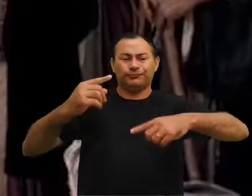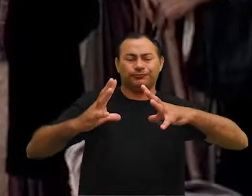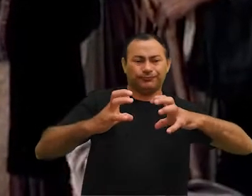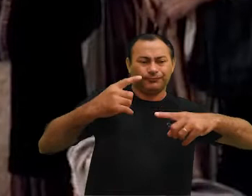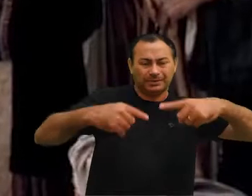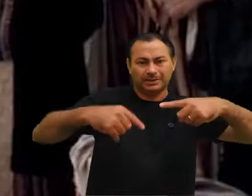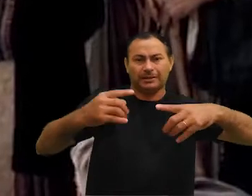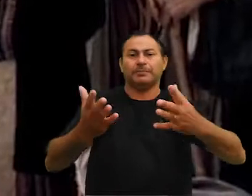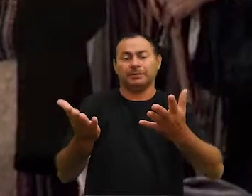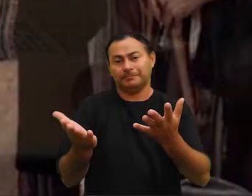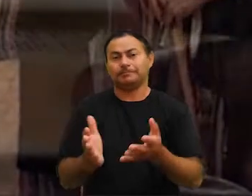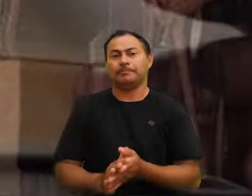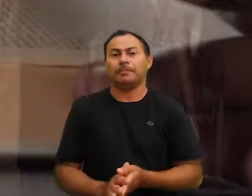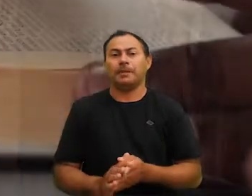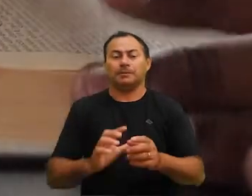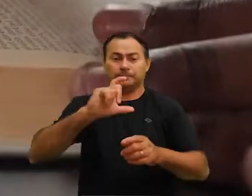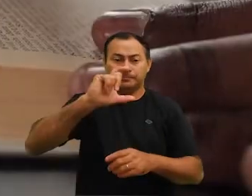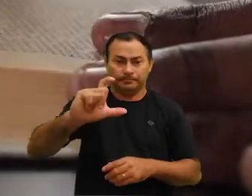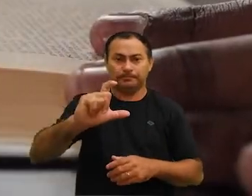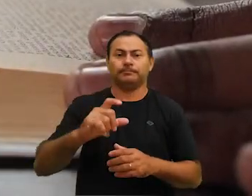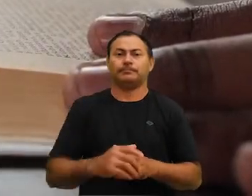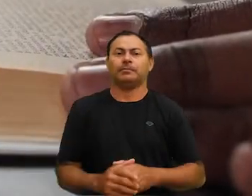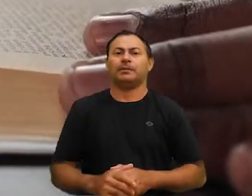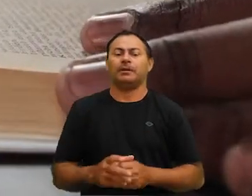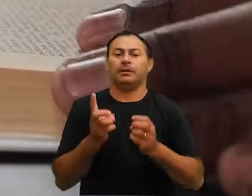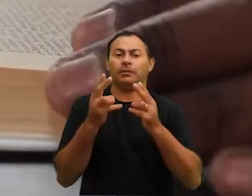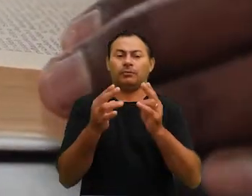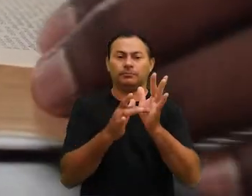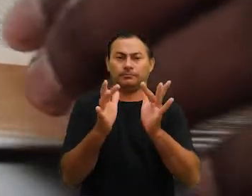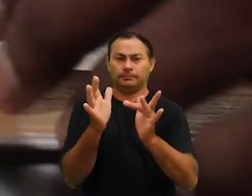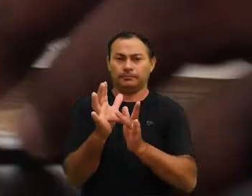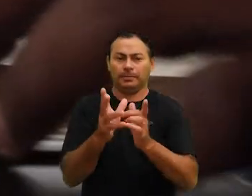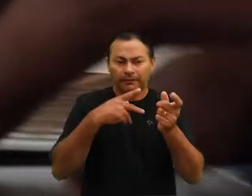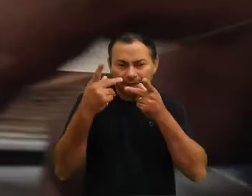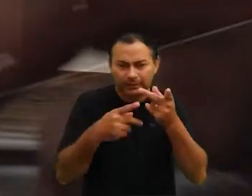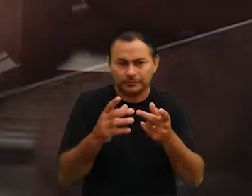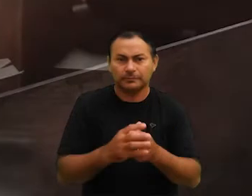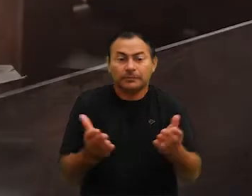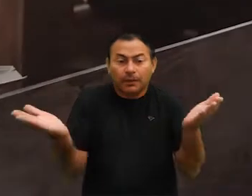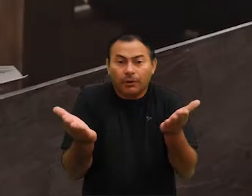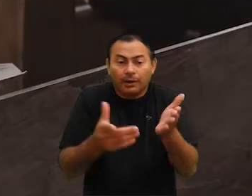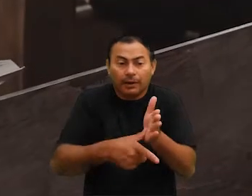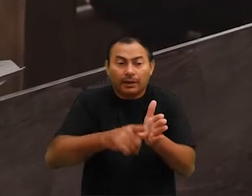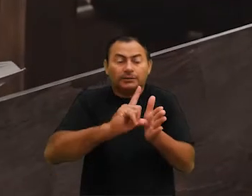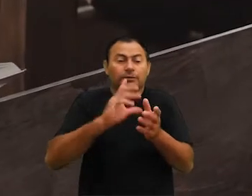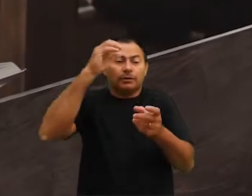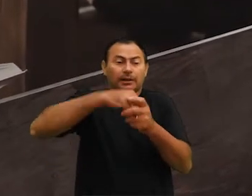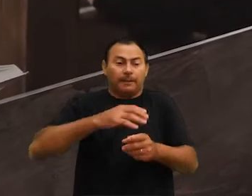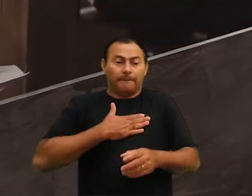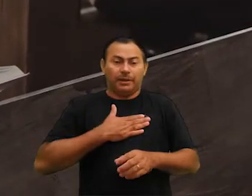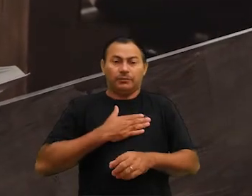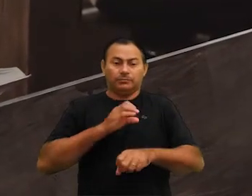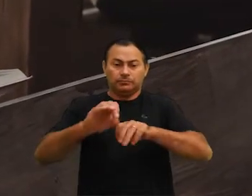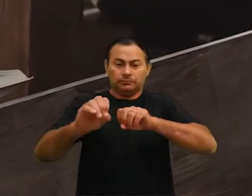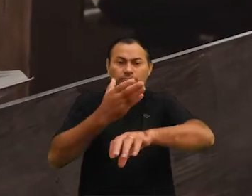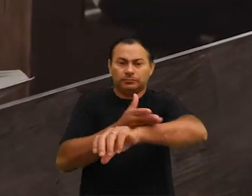com eles. Nesse parágrafo, é como se Jesus estivesse dizendo: agora, antes de vocês colocarem meu